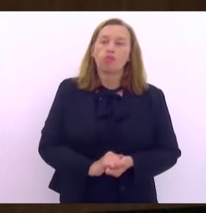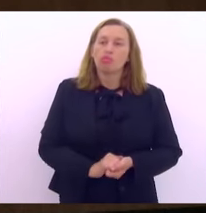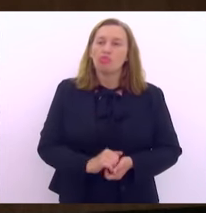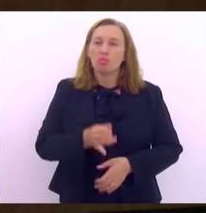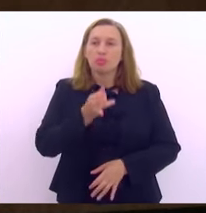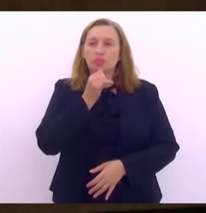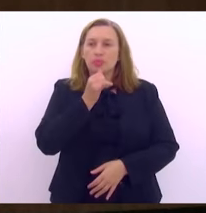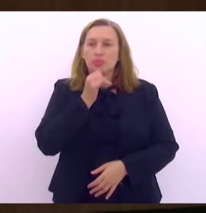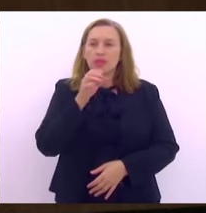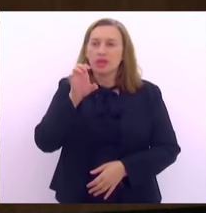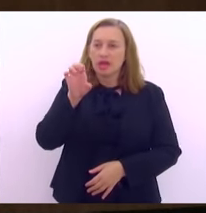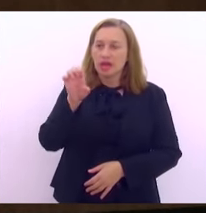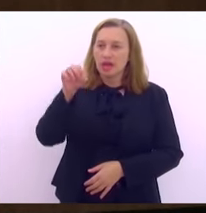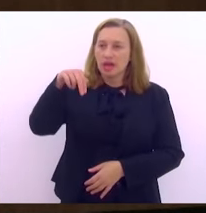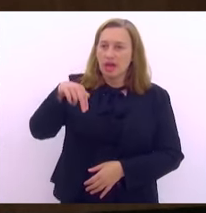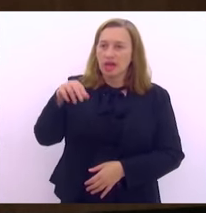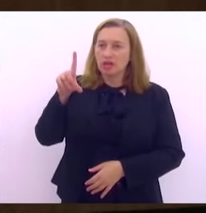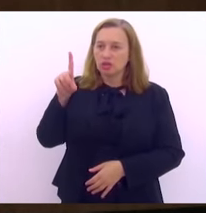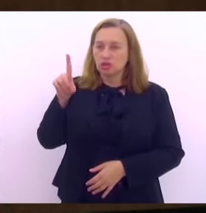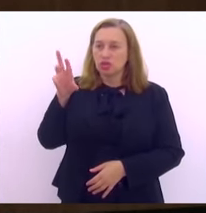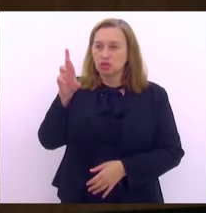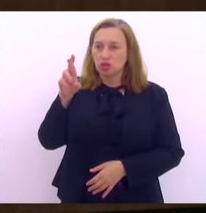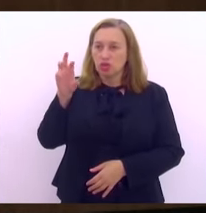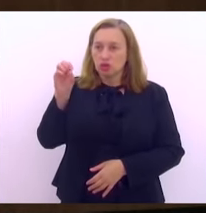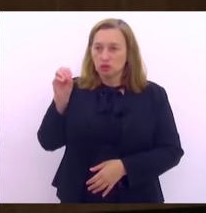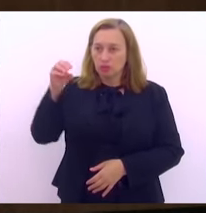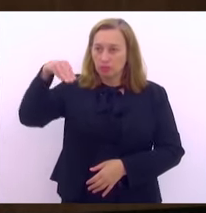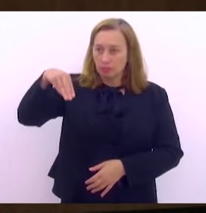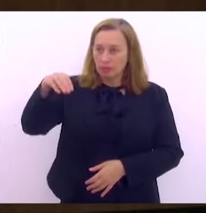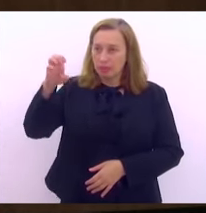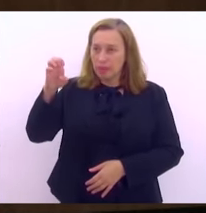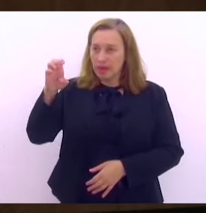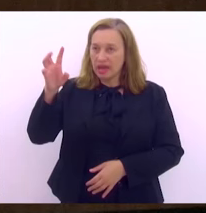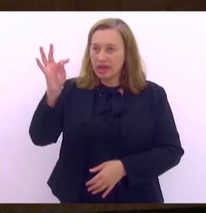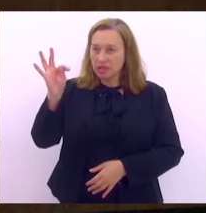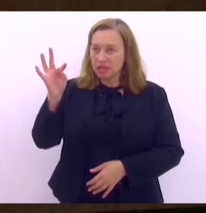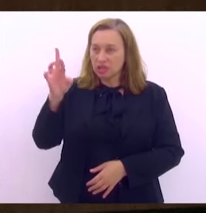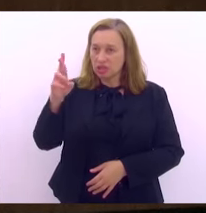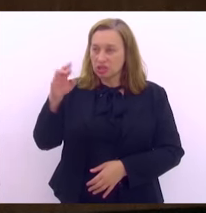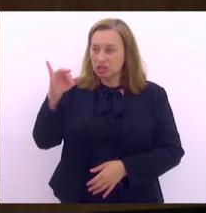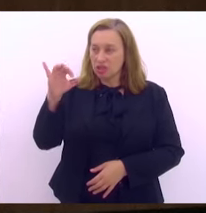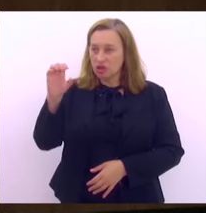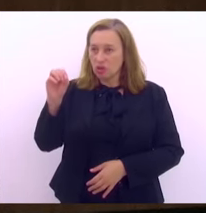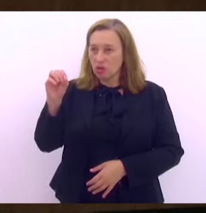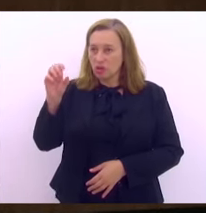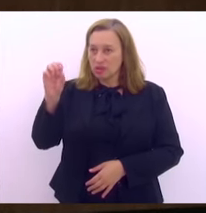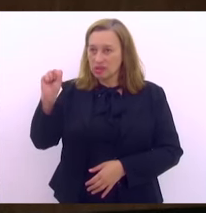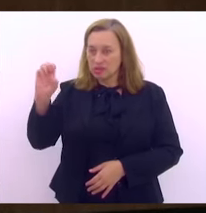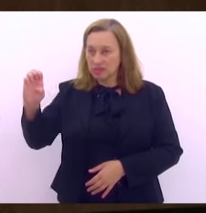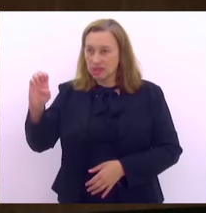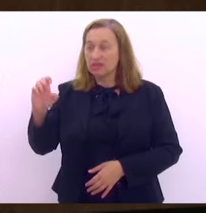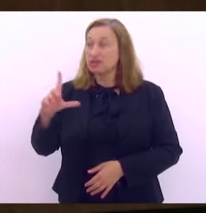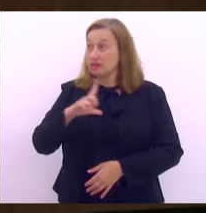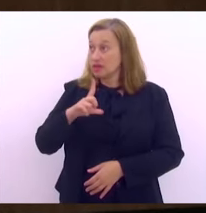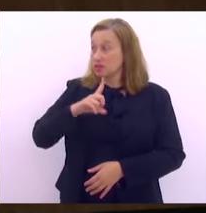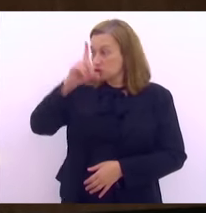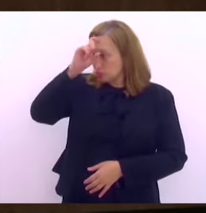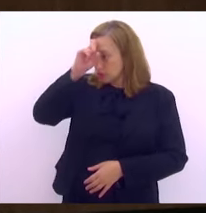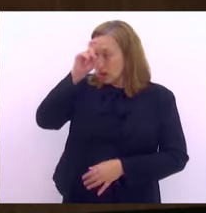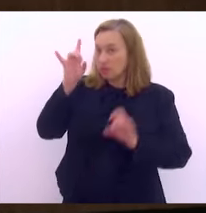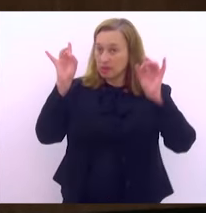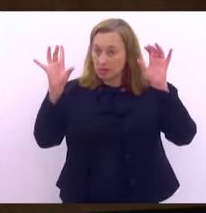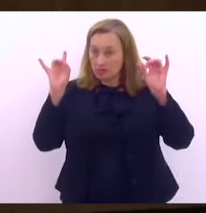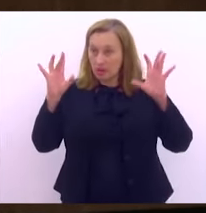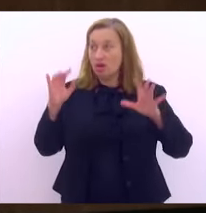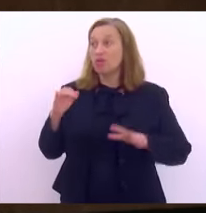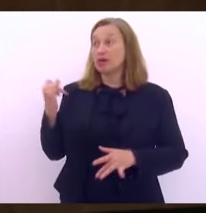exemplo, endometriose, se nós tivéssemos um hospital especializado exatamente para ginecologia, estaria conversando aqui com